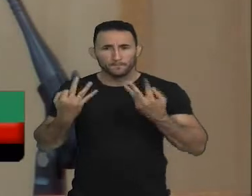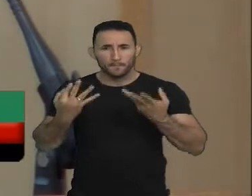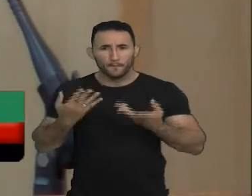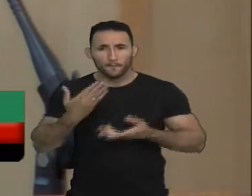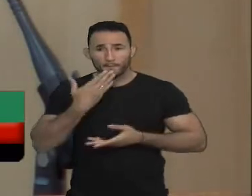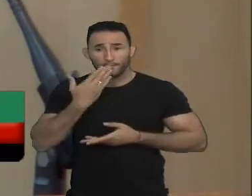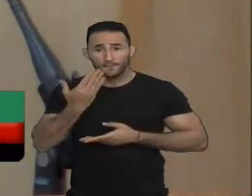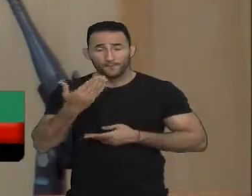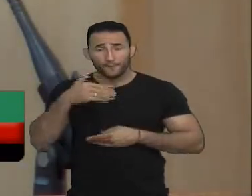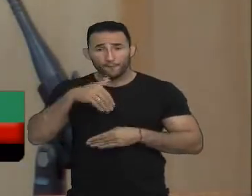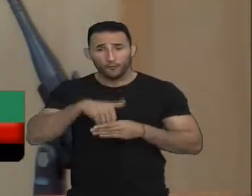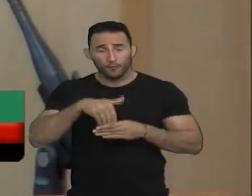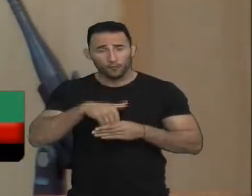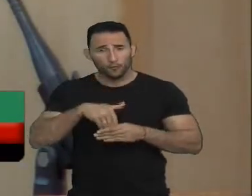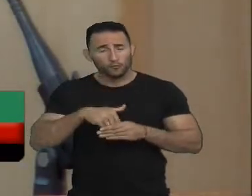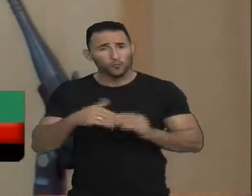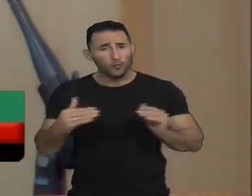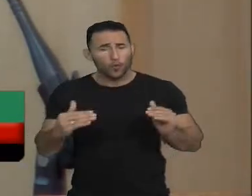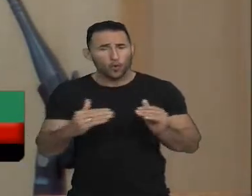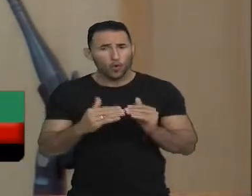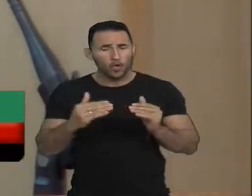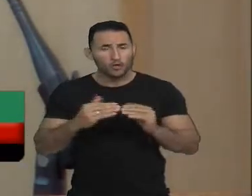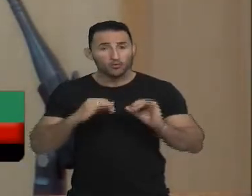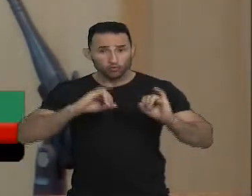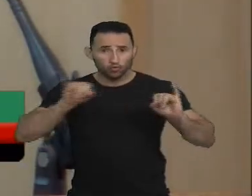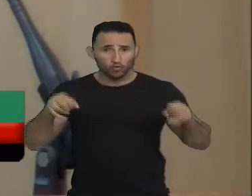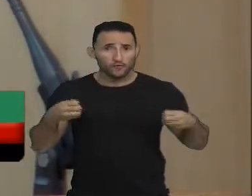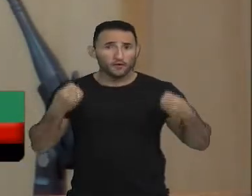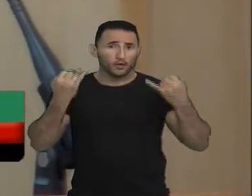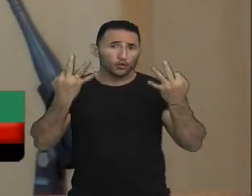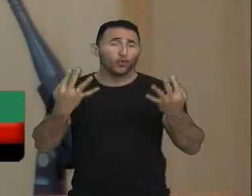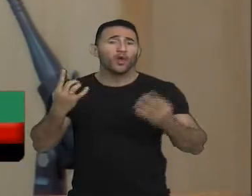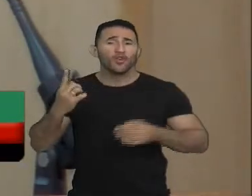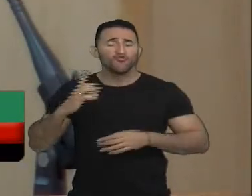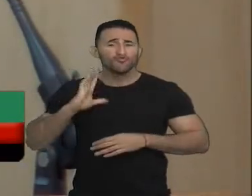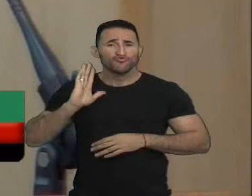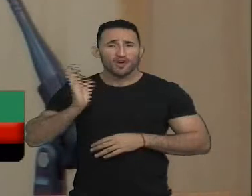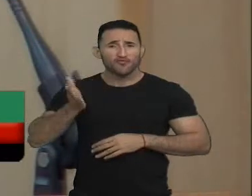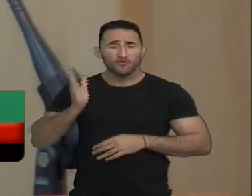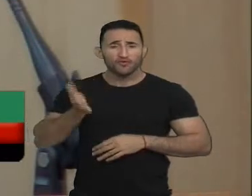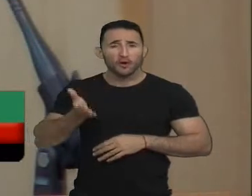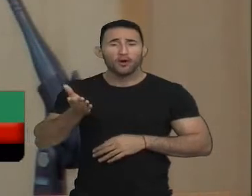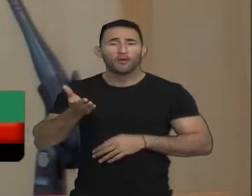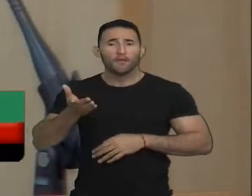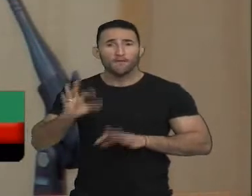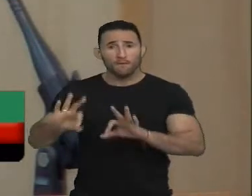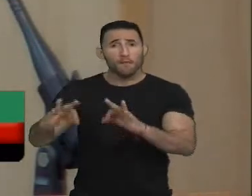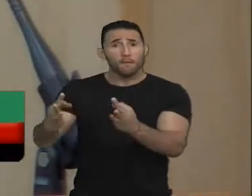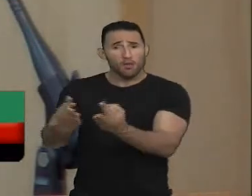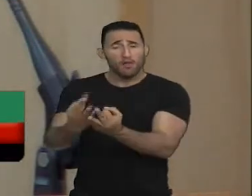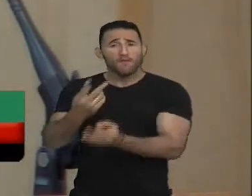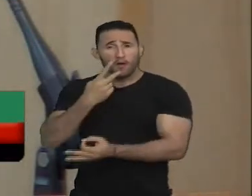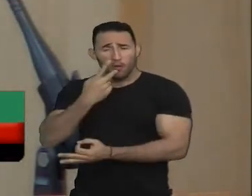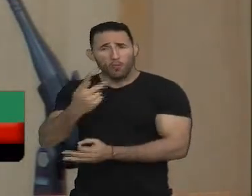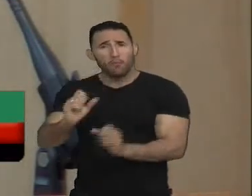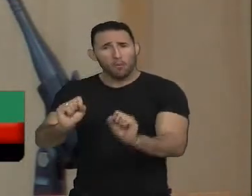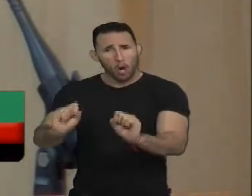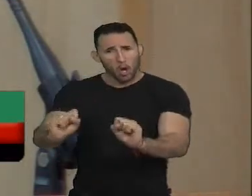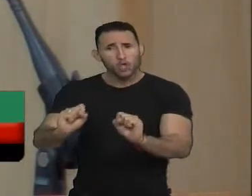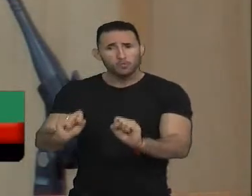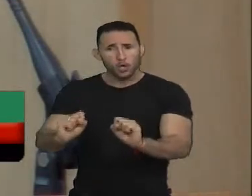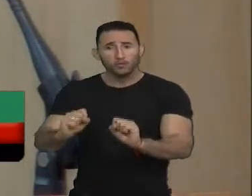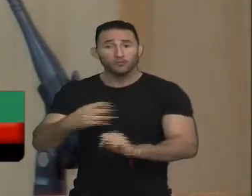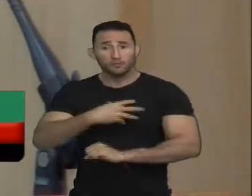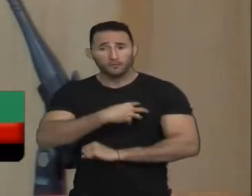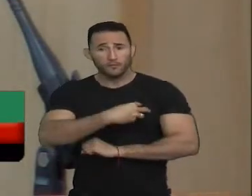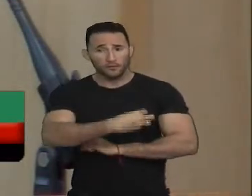favorável, e justificando, né? Nós obtivemos a anuência da família do seu Gaudêncio Rebelo, ou seja, os